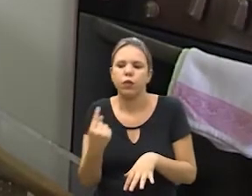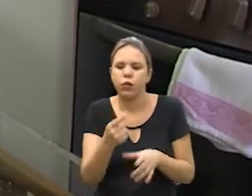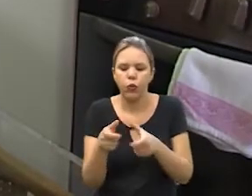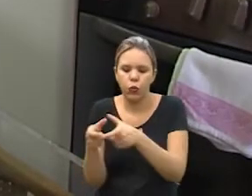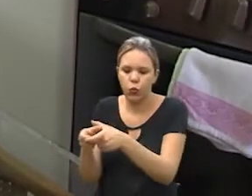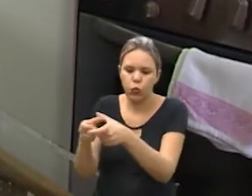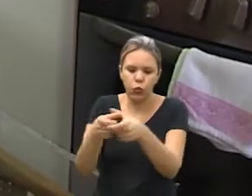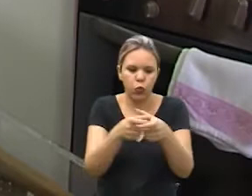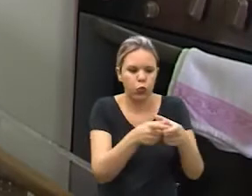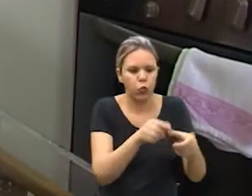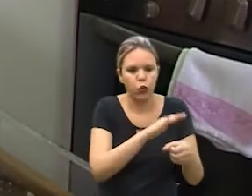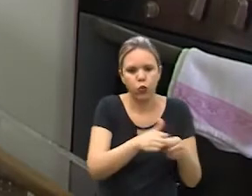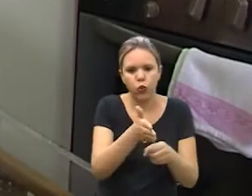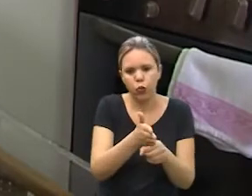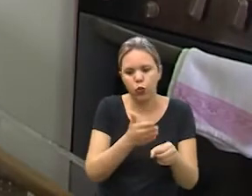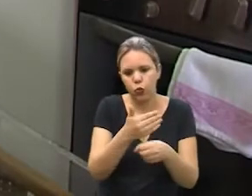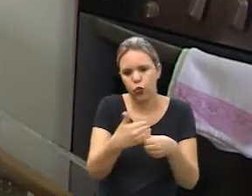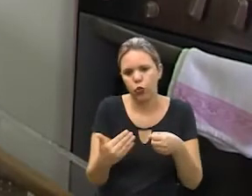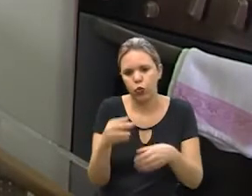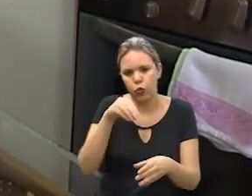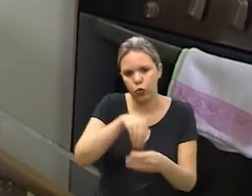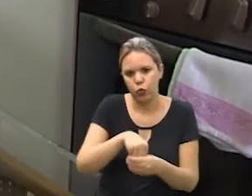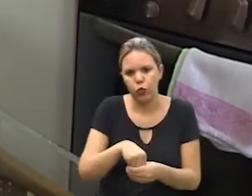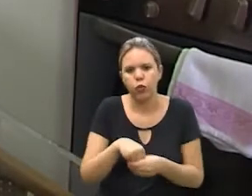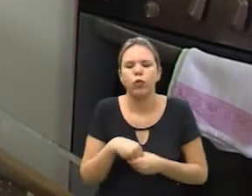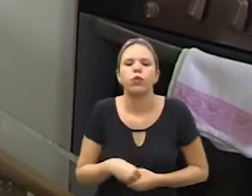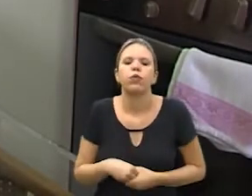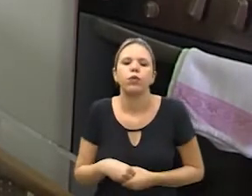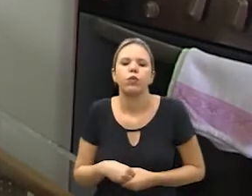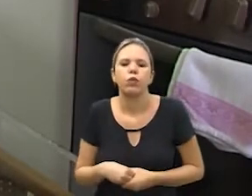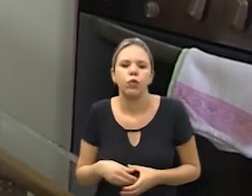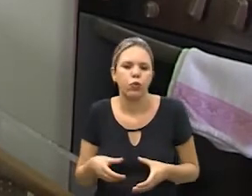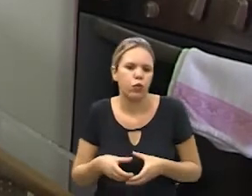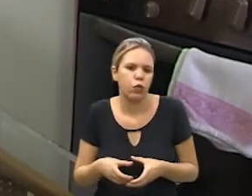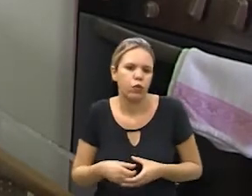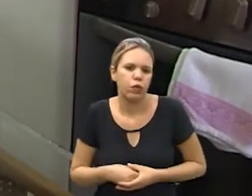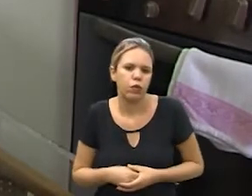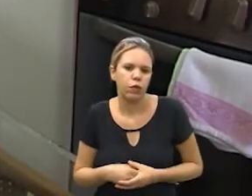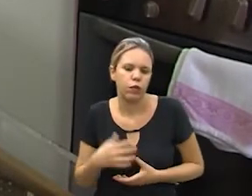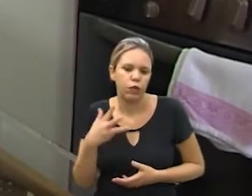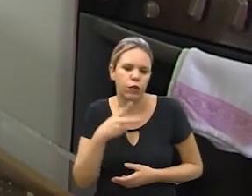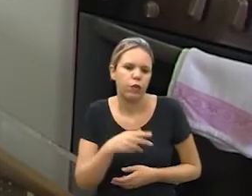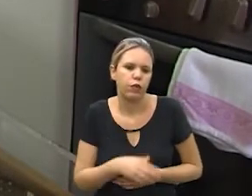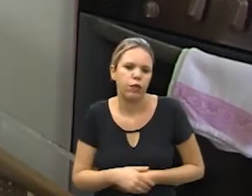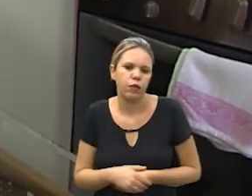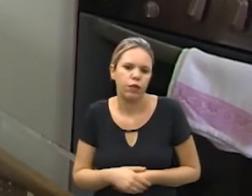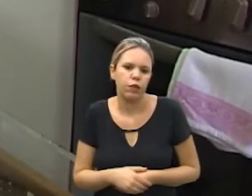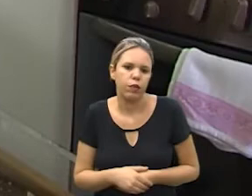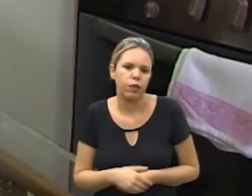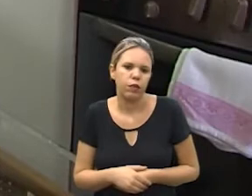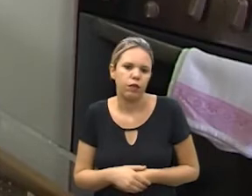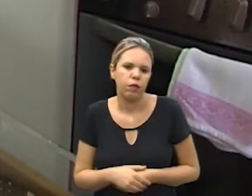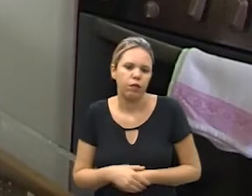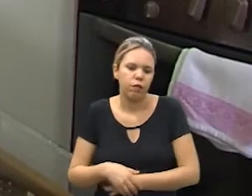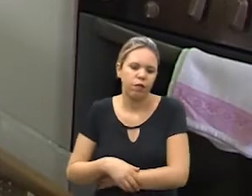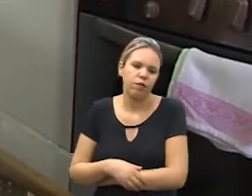individualmente, corta o cereja em cruz, assim, coloca dentro do copinho, fica uma, da tacinha, fica uma gracinha.